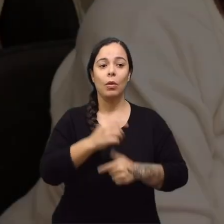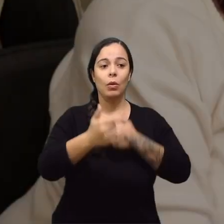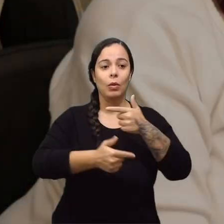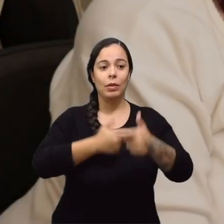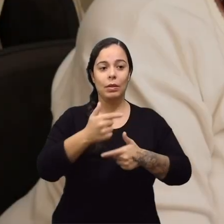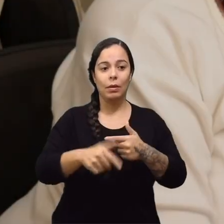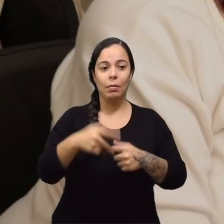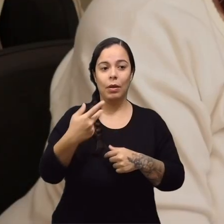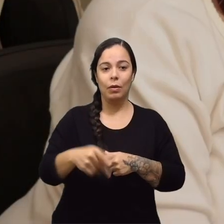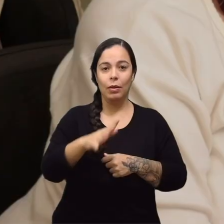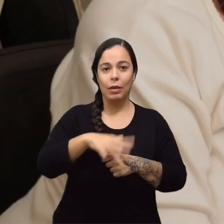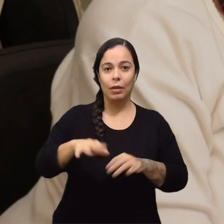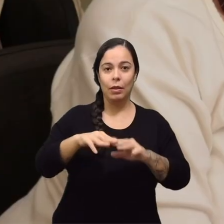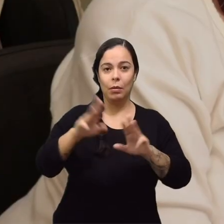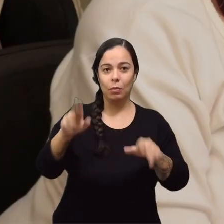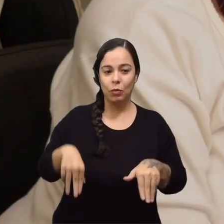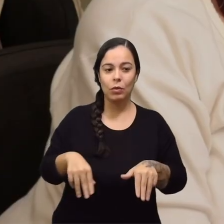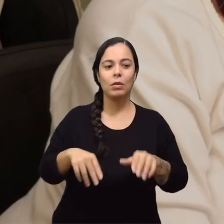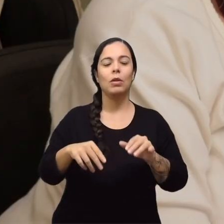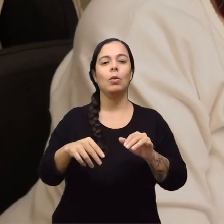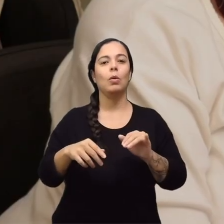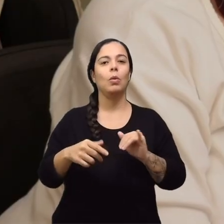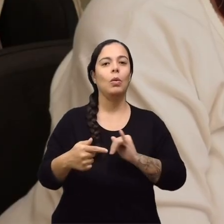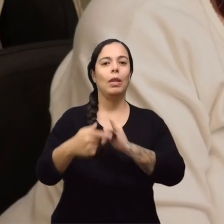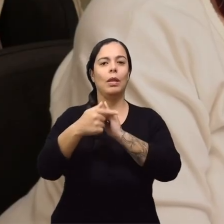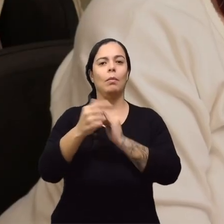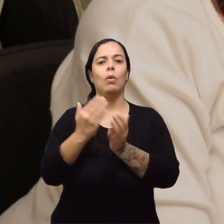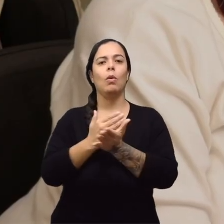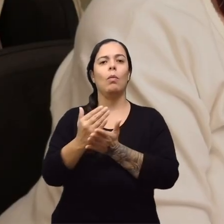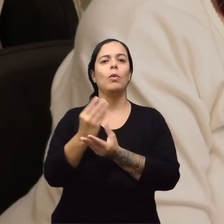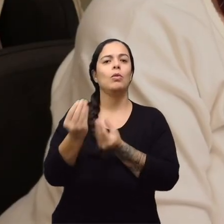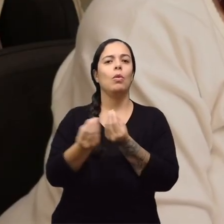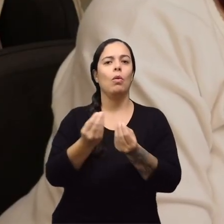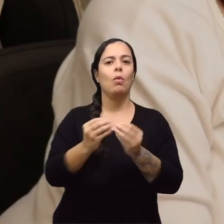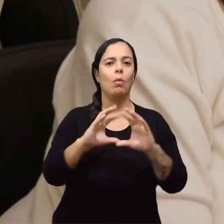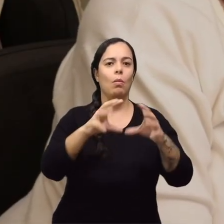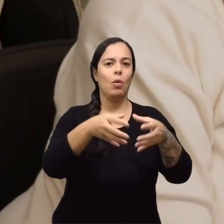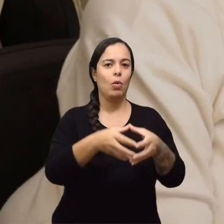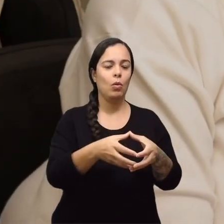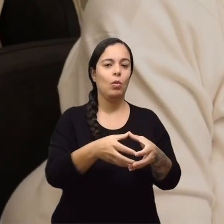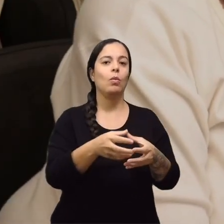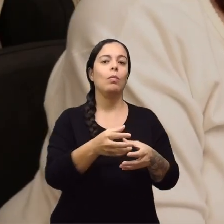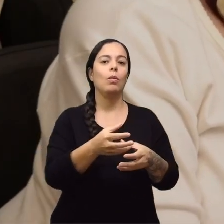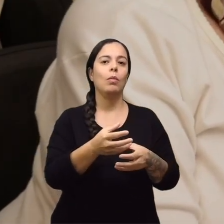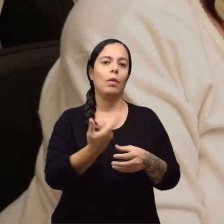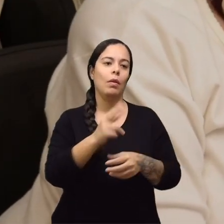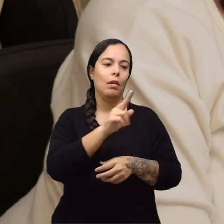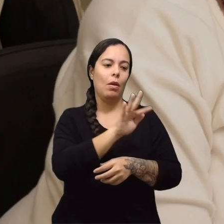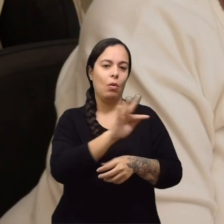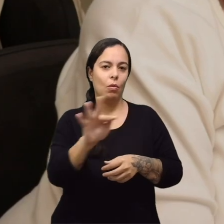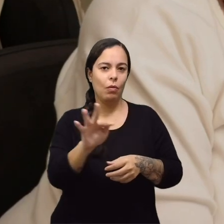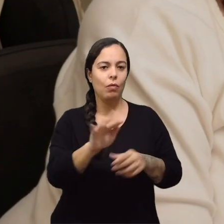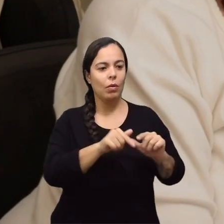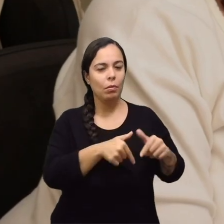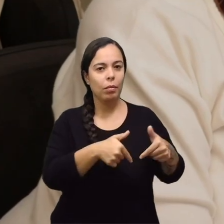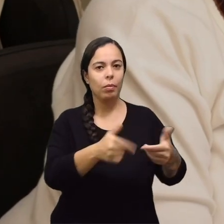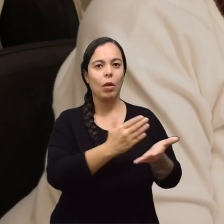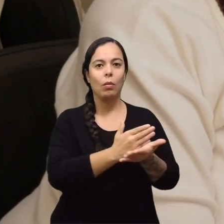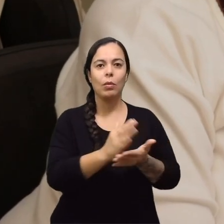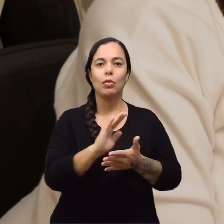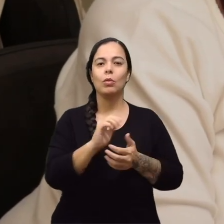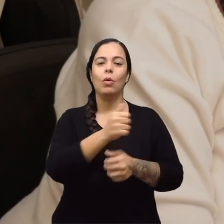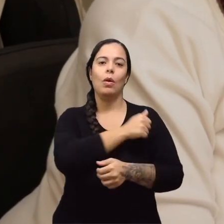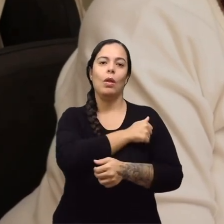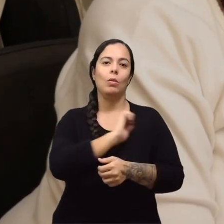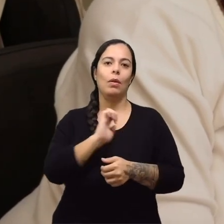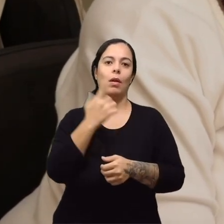Esse trabalho aqui no Museu de Itaipu começou pelo grupo da Universidade Federal Fluminense,